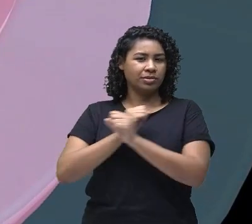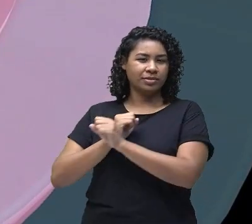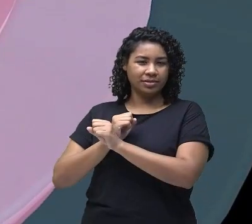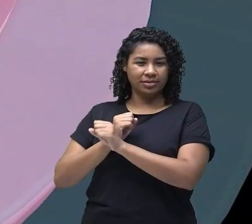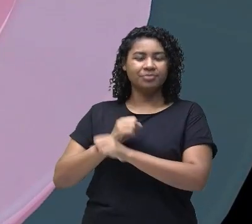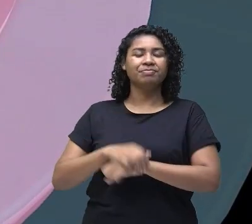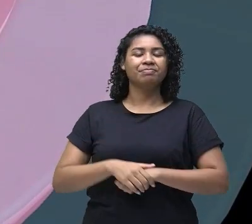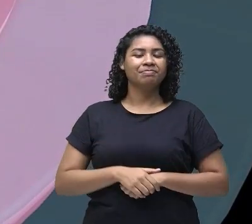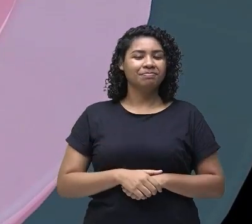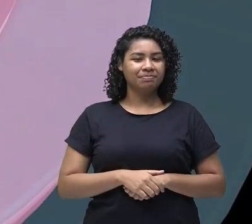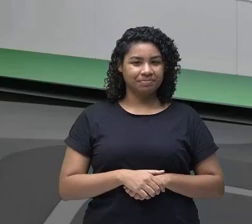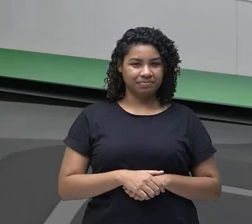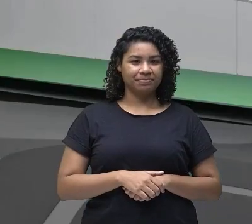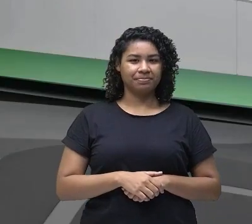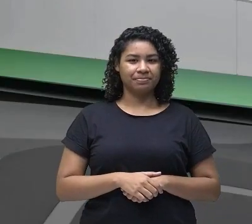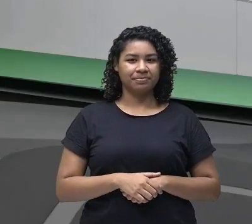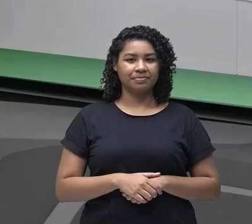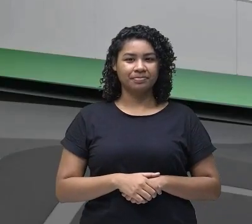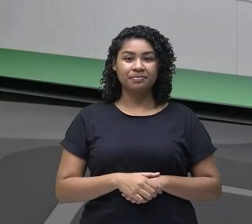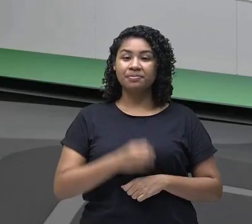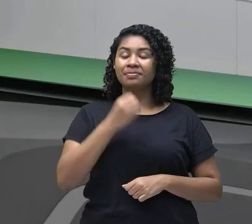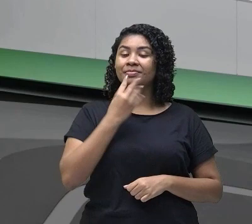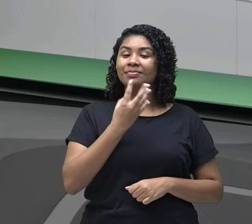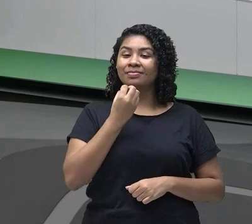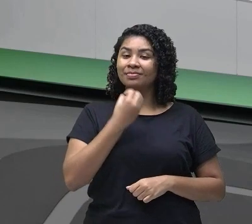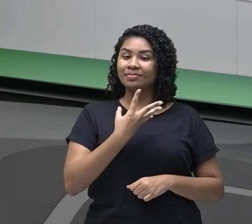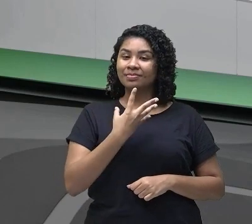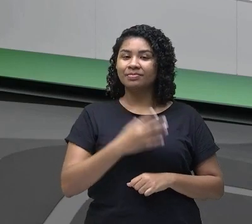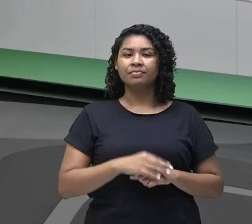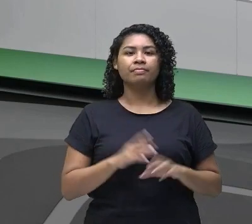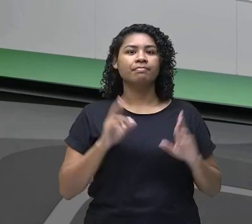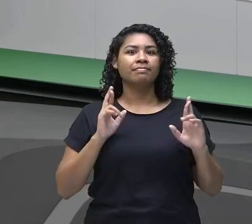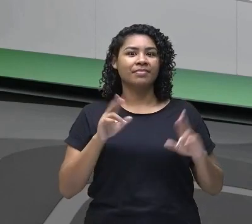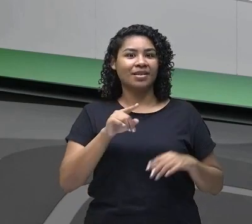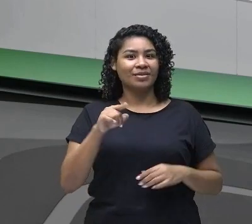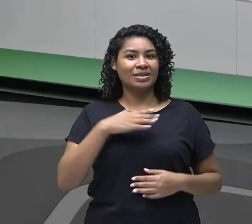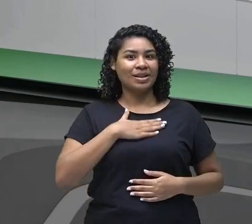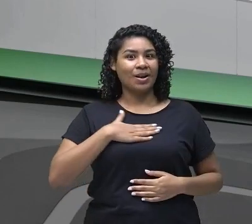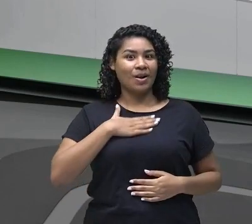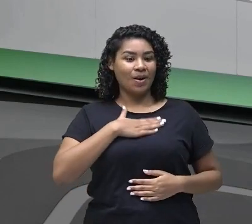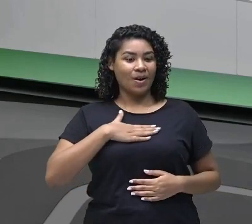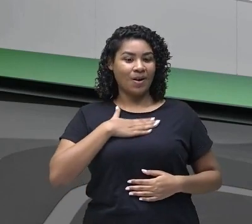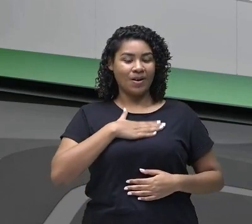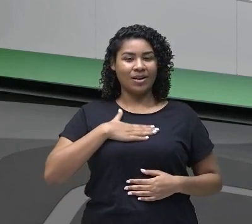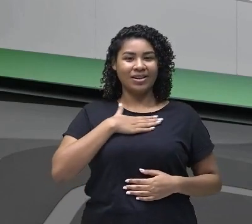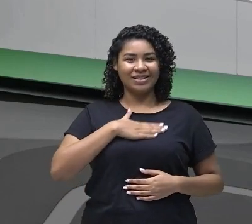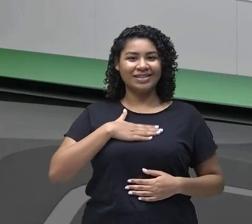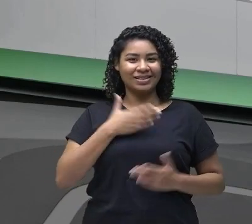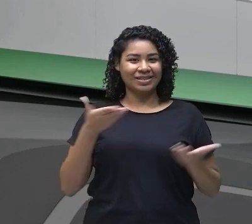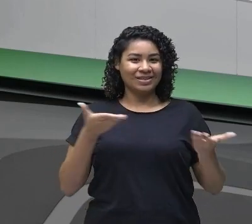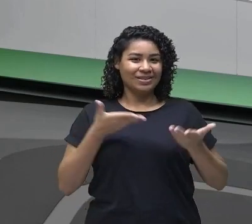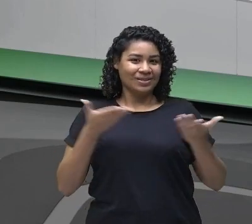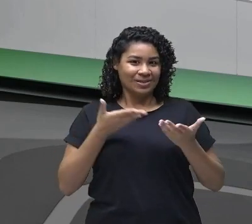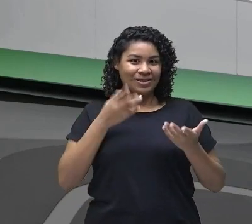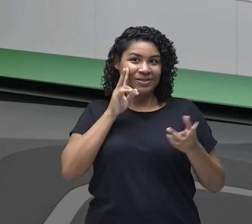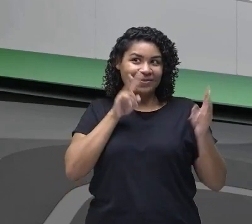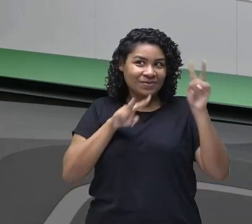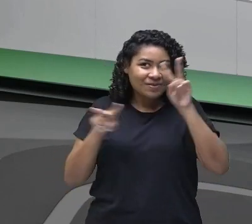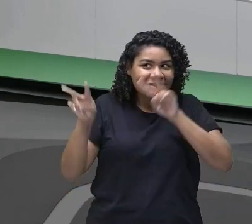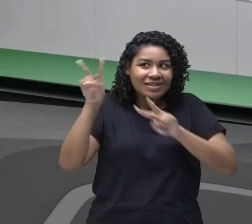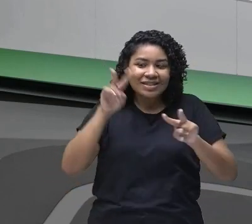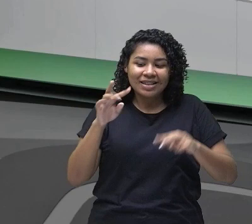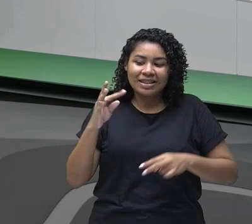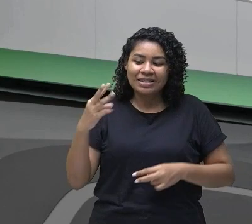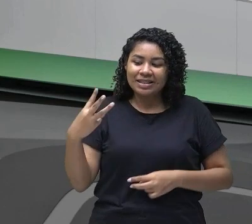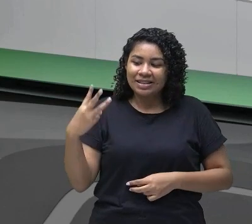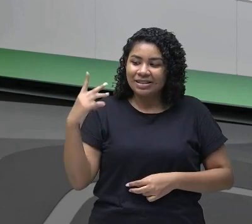camadas de gases. Muito bem, eu espero que vocês tenham gostado dessa nossa viagem 3D para explicar